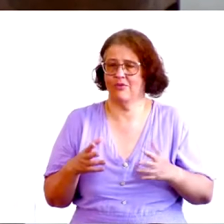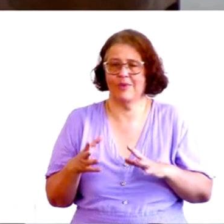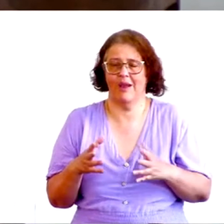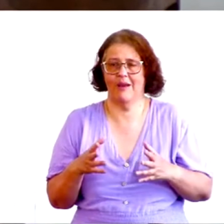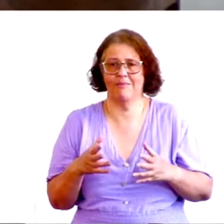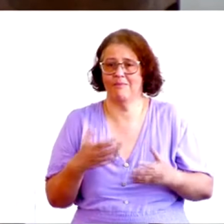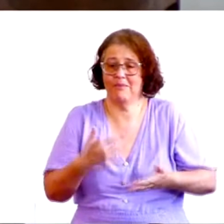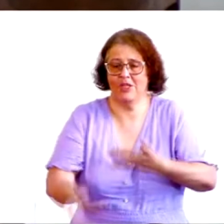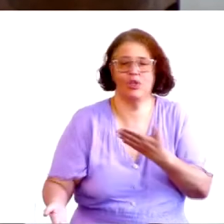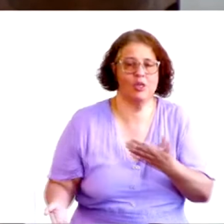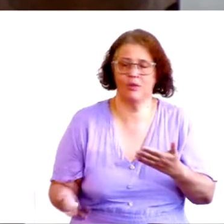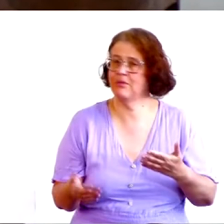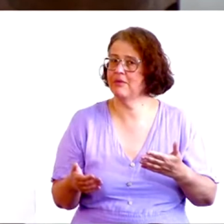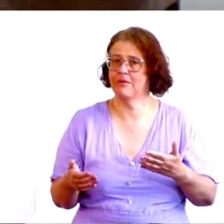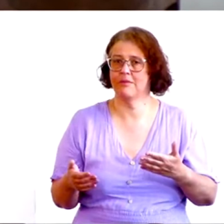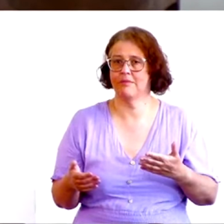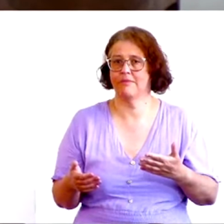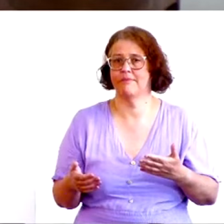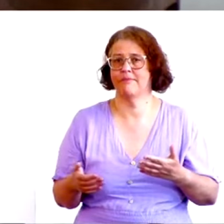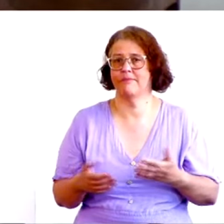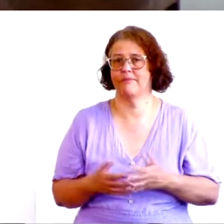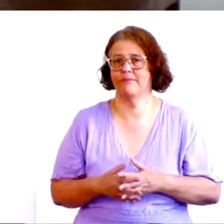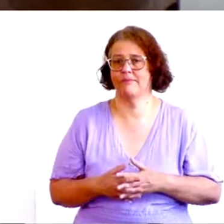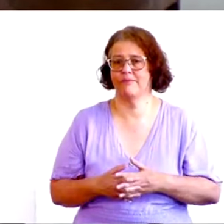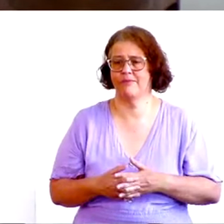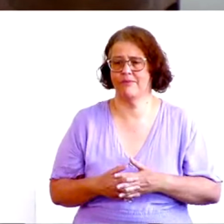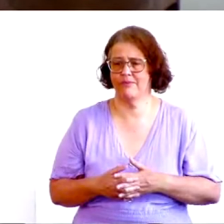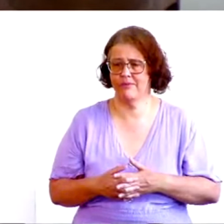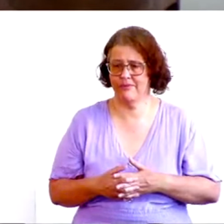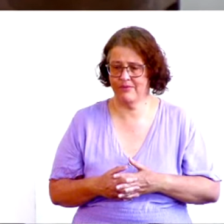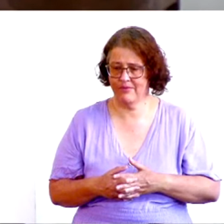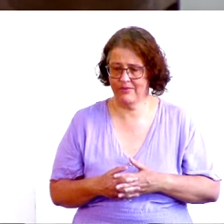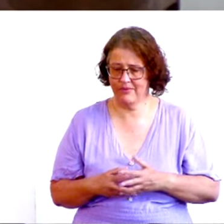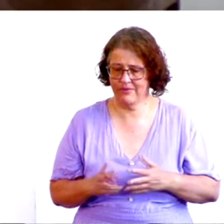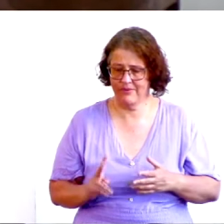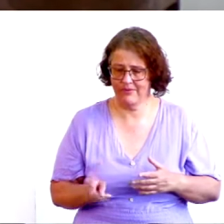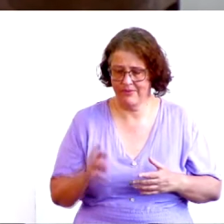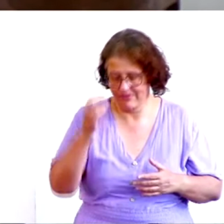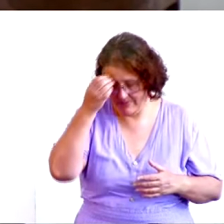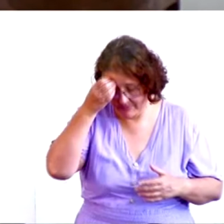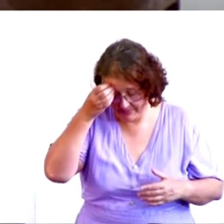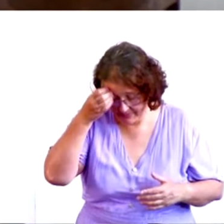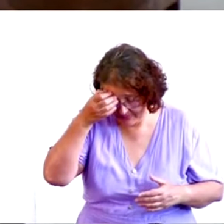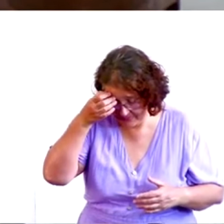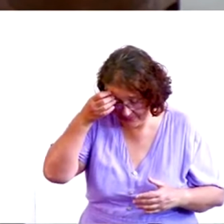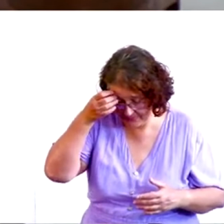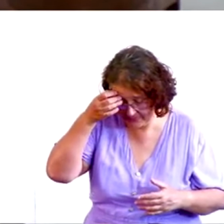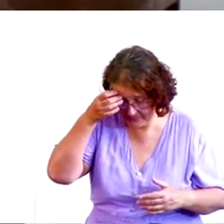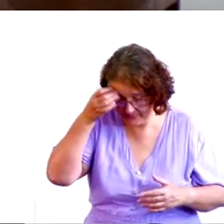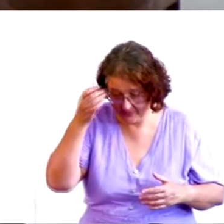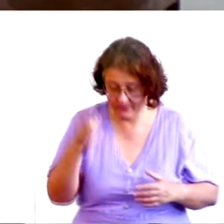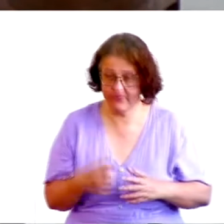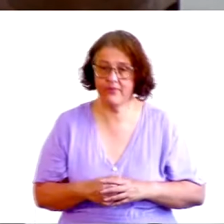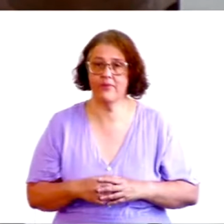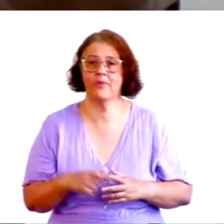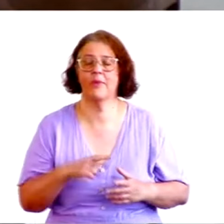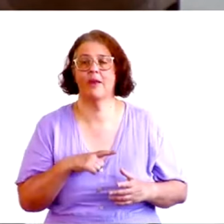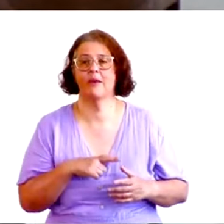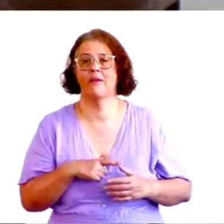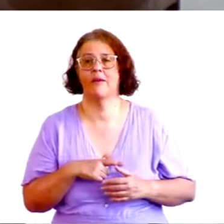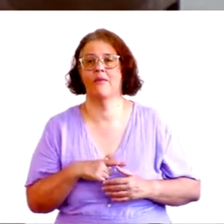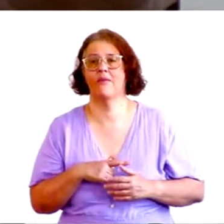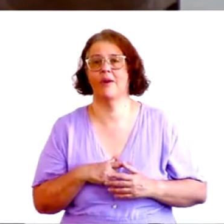tem um caminho isso é o natal é um apontamento é uma água fresca no meio de um deserto escaldante